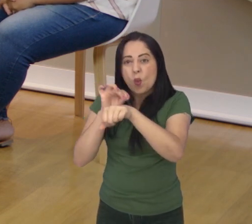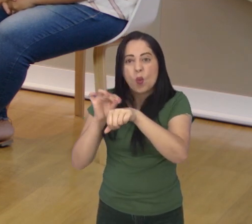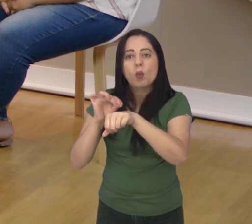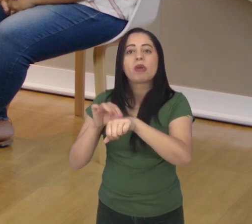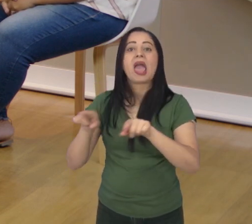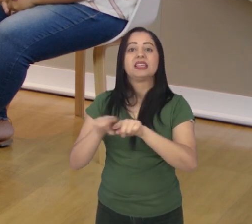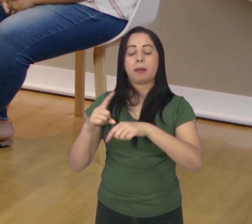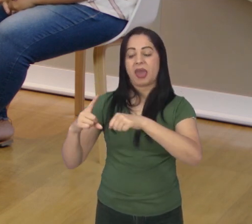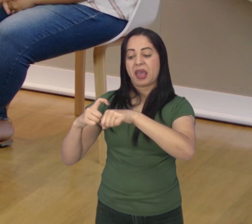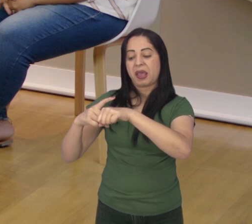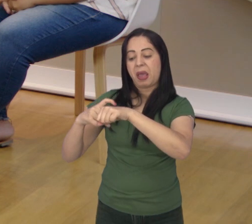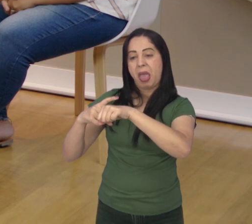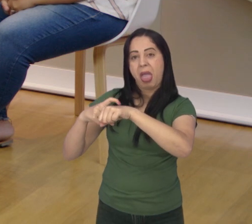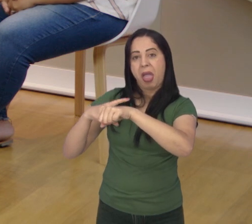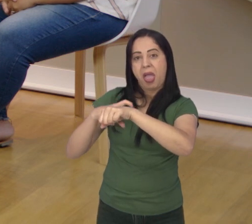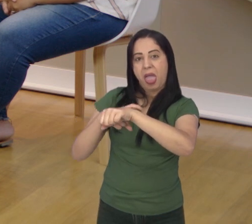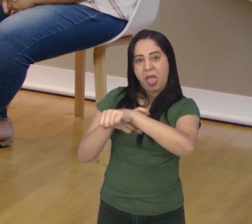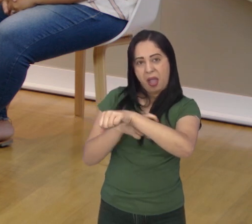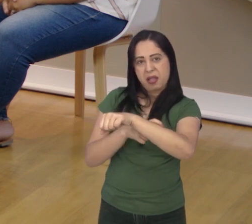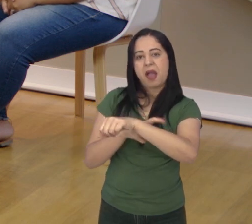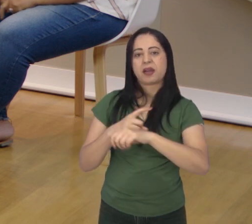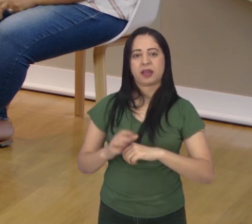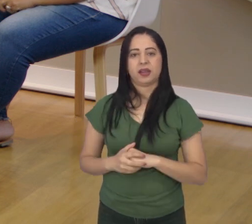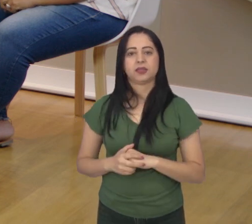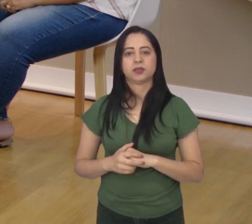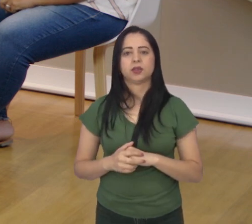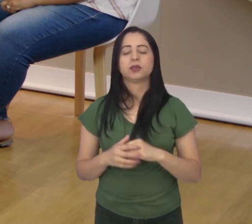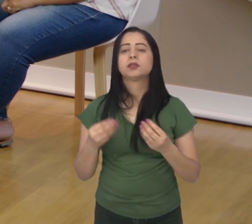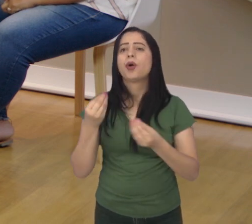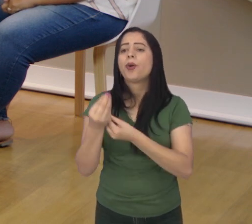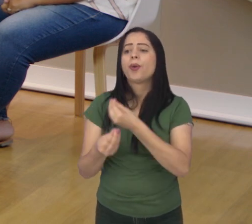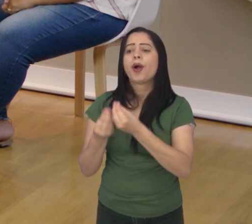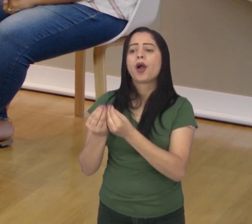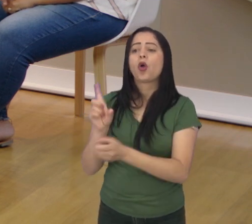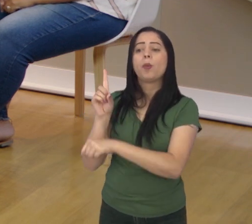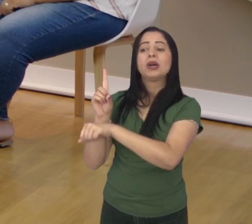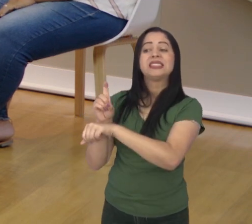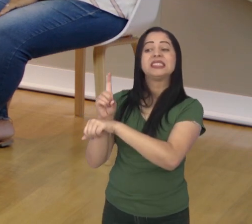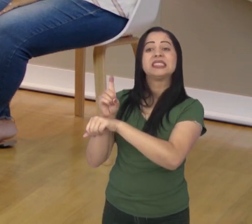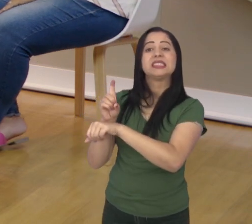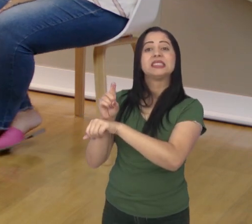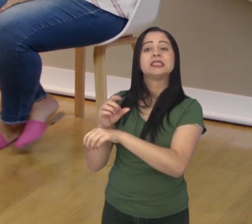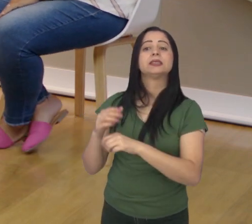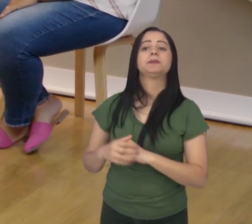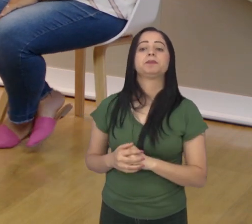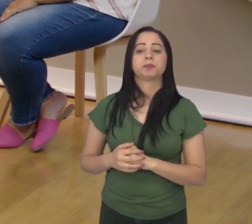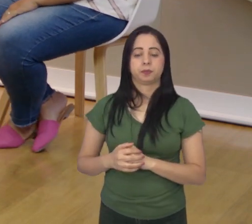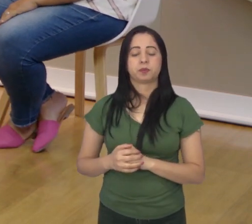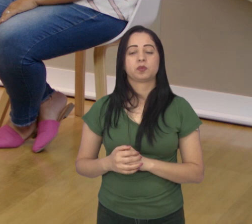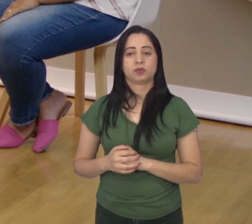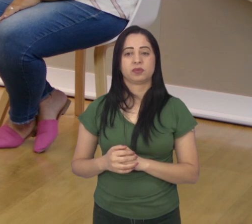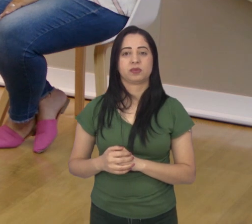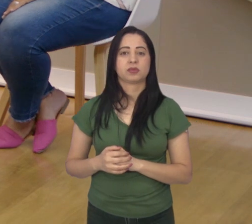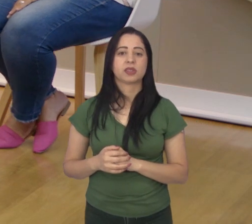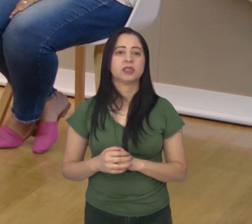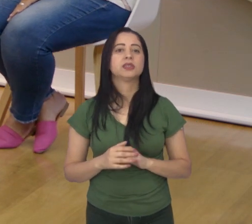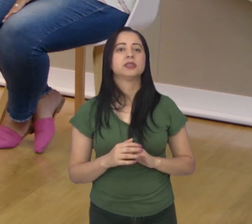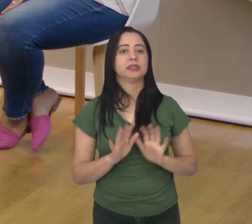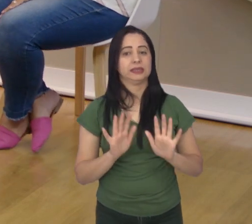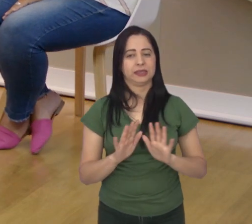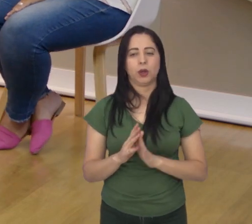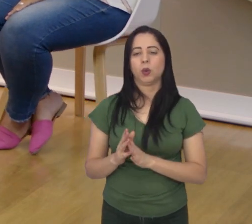né? E aí, qual que é de repente, o processo natural que eu posso fazer para acabar com essas pragas? Eu não